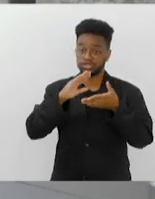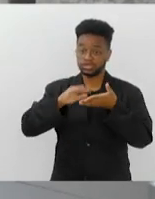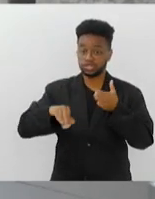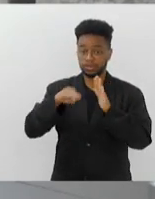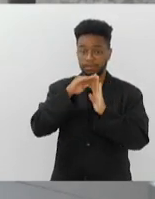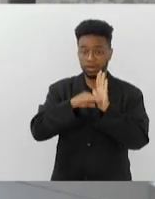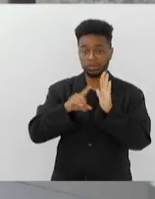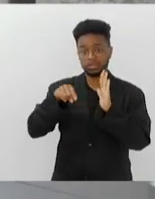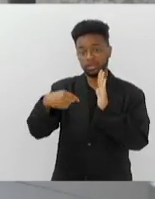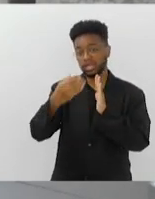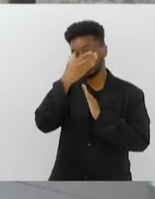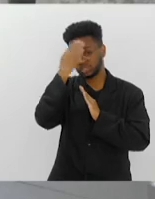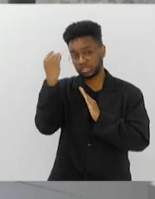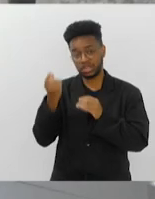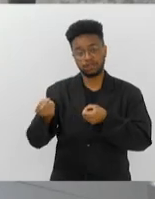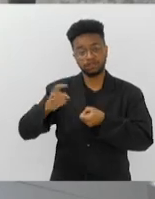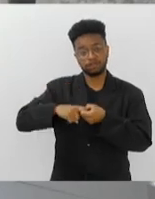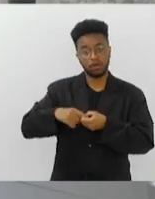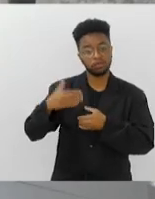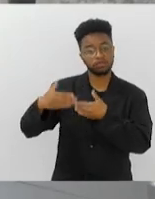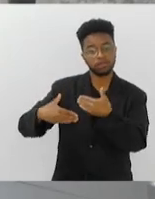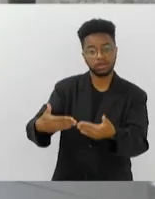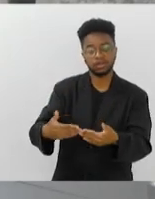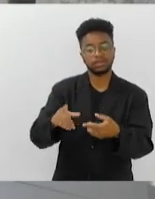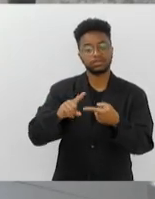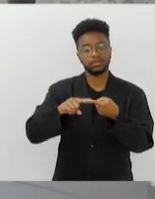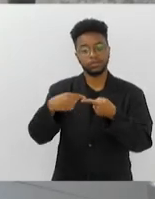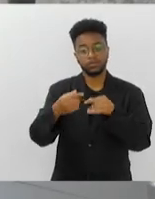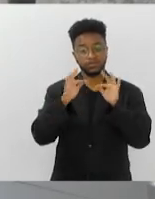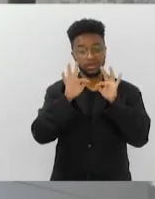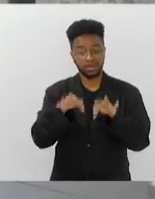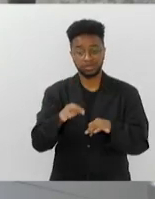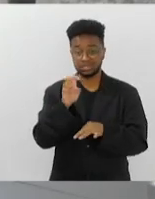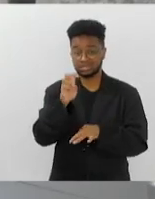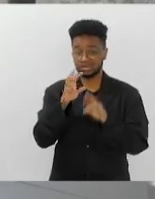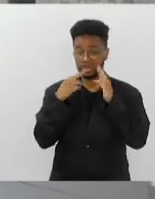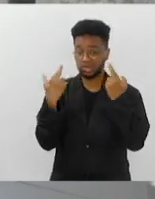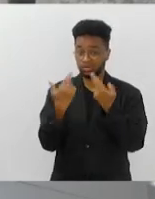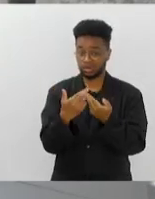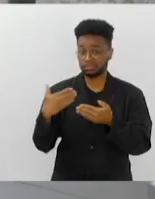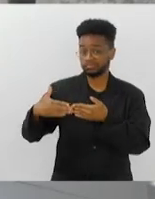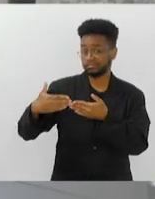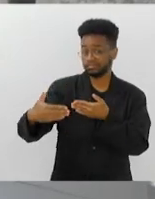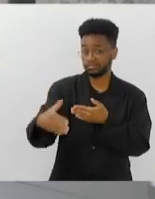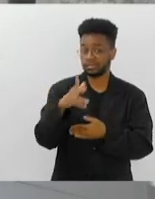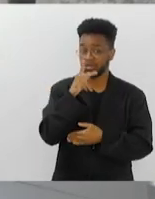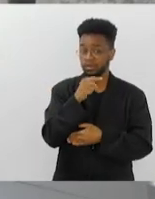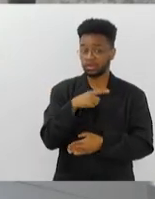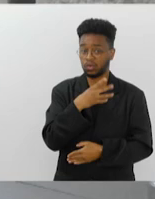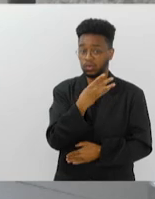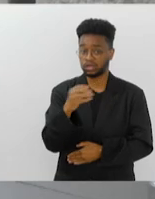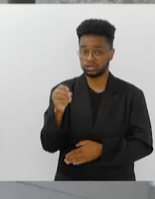pauta, esquece e volta o exercício para essas 5 sessões. São sessões que se arrastam com 400